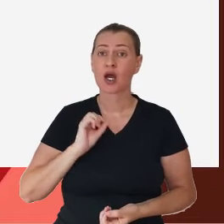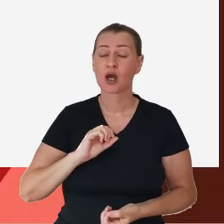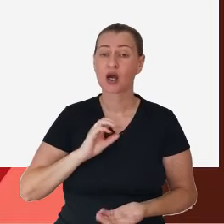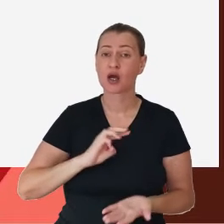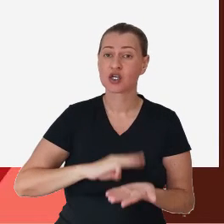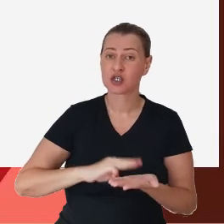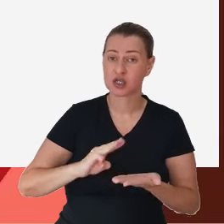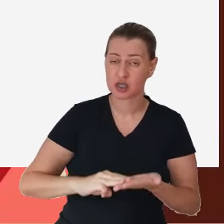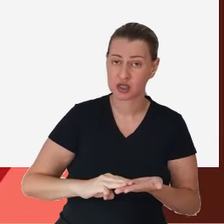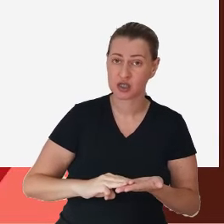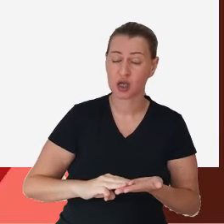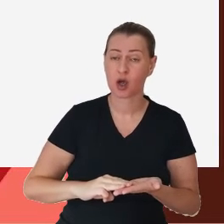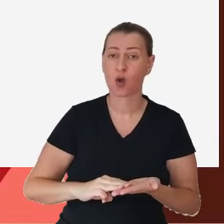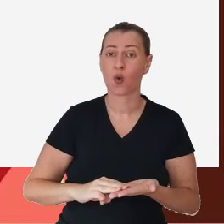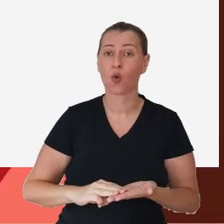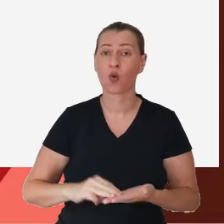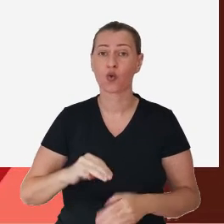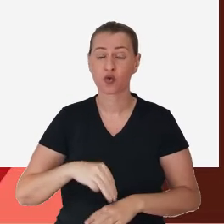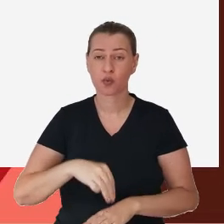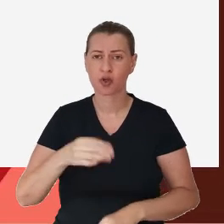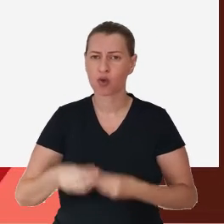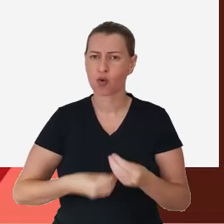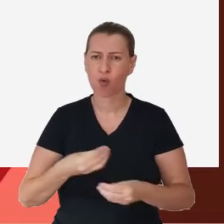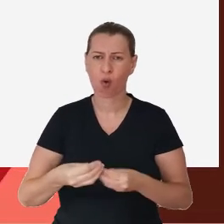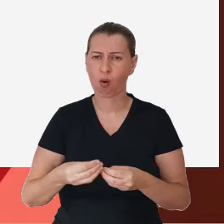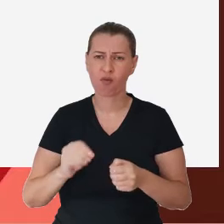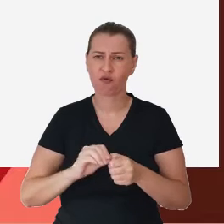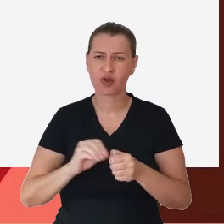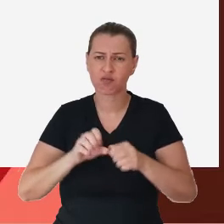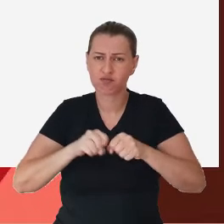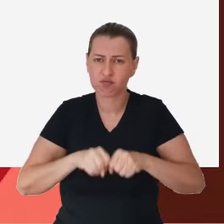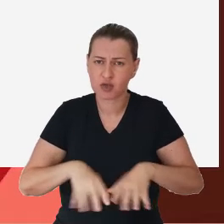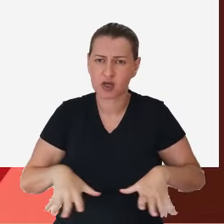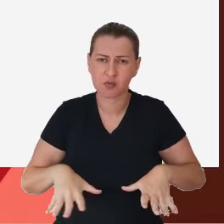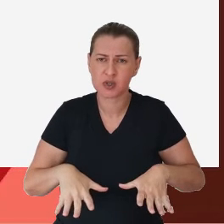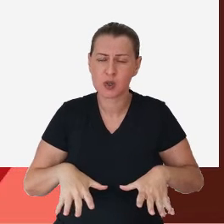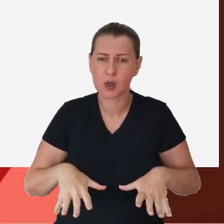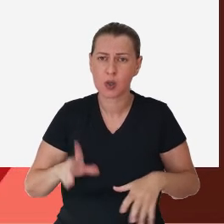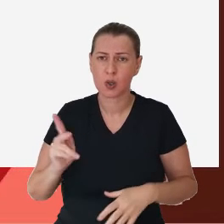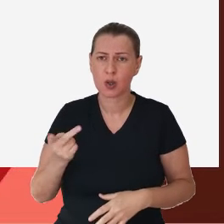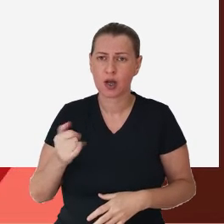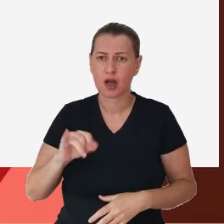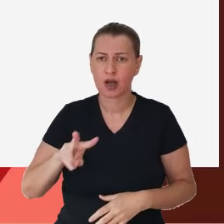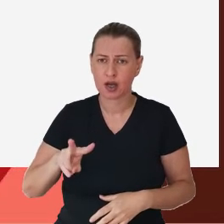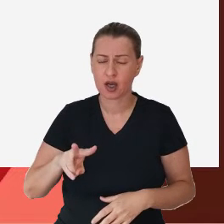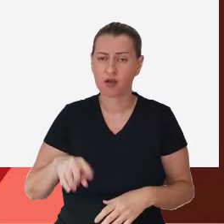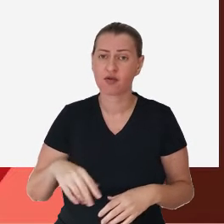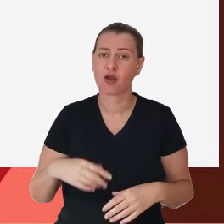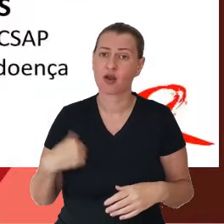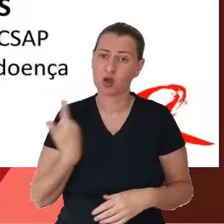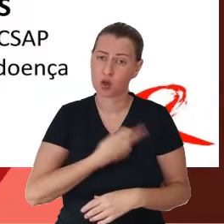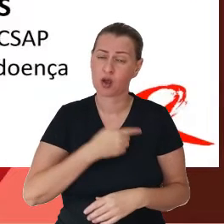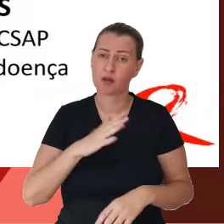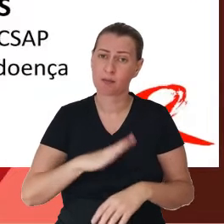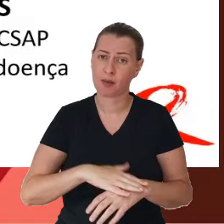transmissão vertical do HIV, que é a área que a gente mais atua dentro do